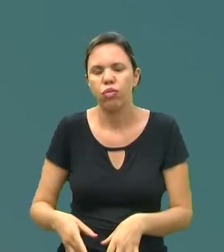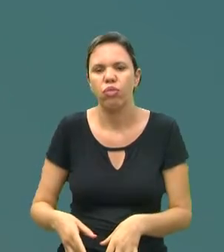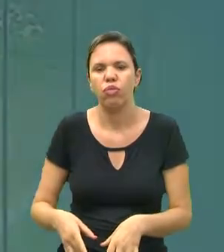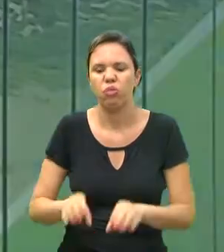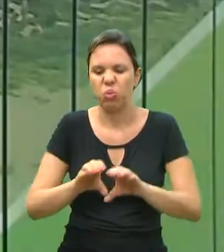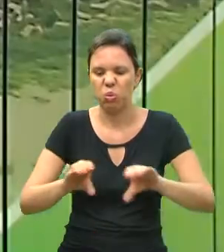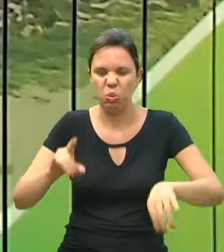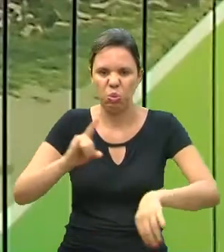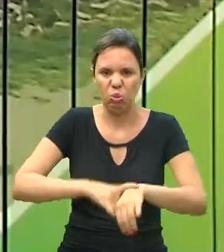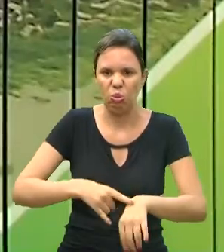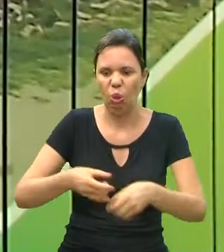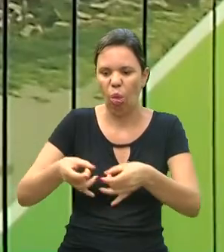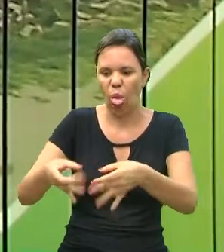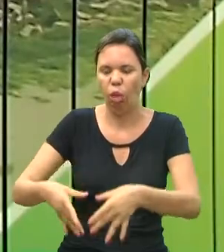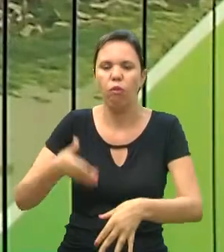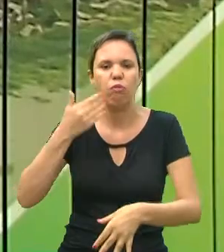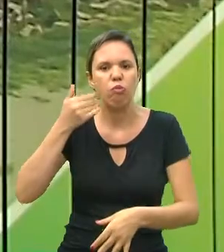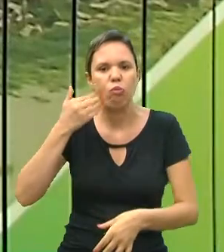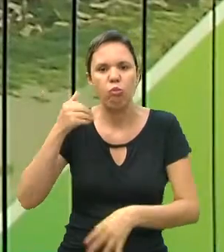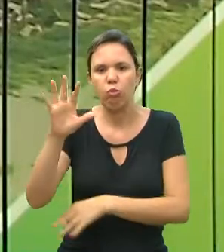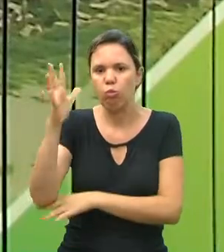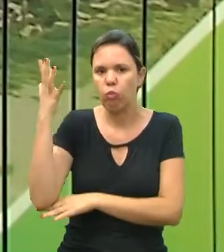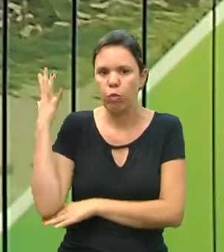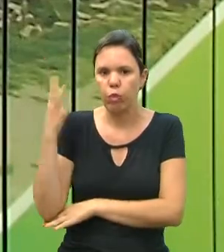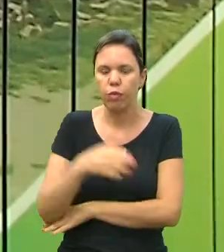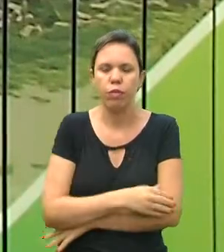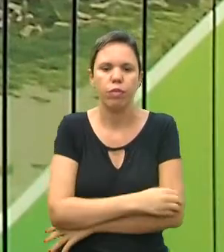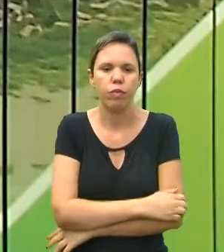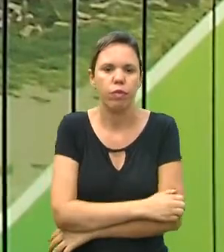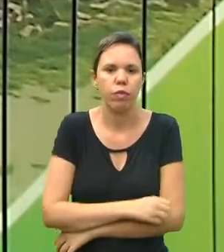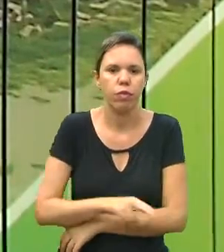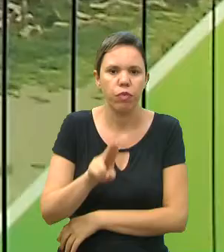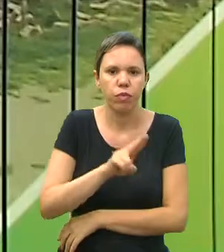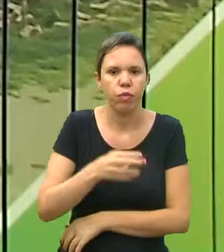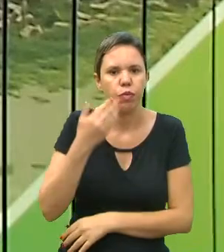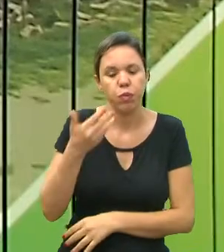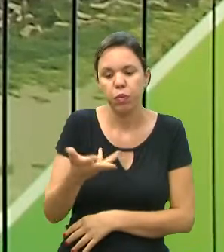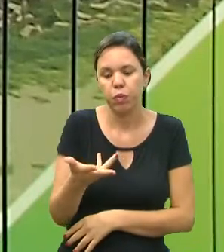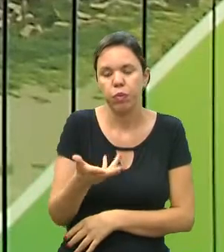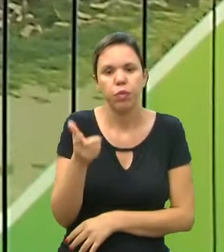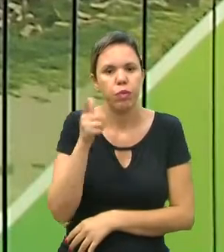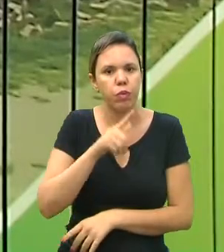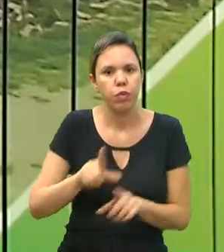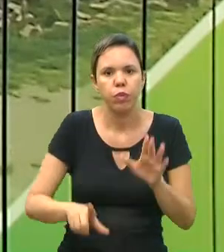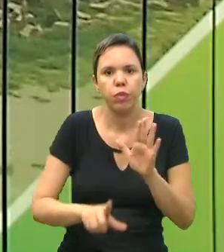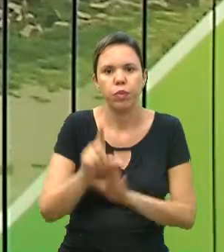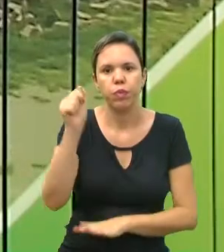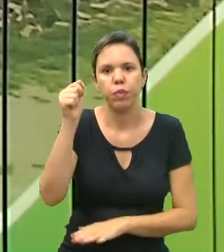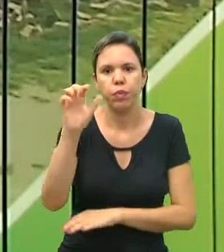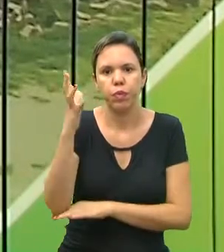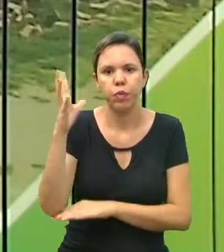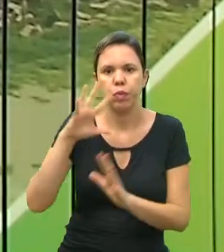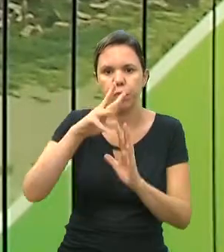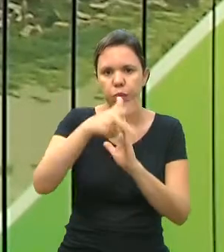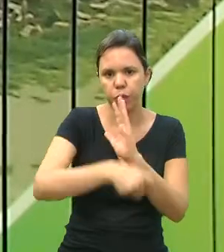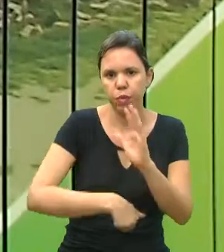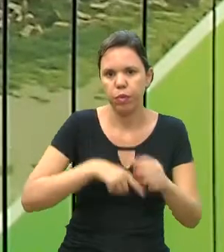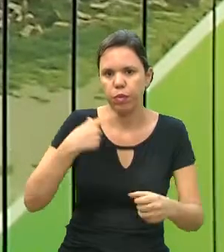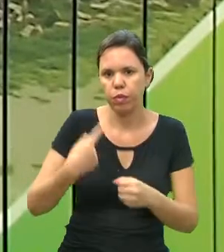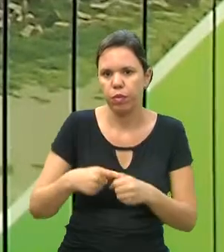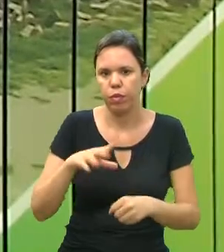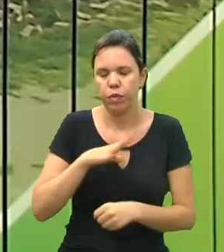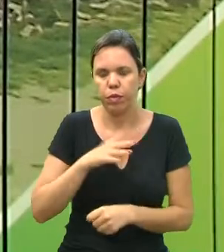lodo de esgoto. Pois é, tudo se aproveita na natureza. Essa otimização vai trazer um ganho financeiro e ambiental para o